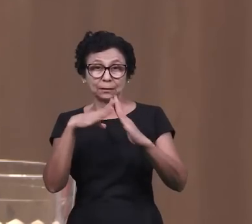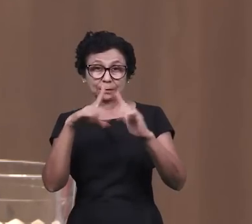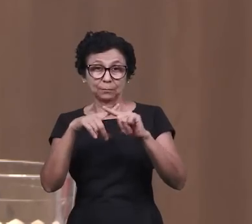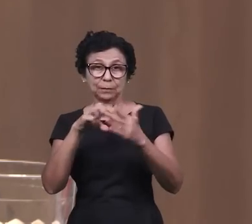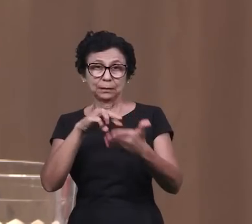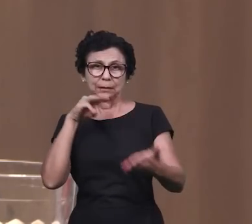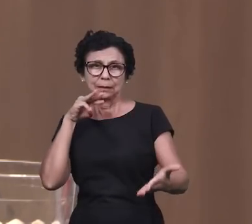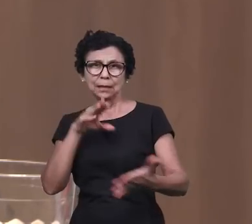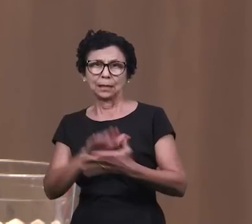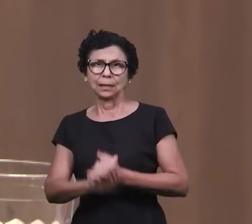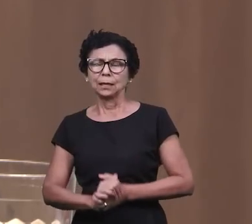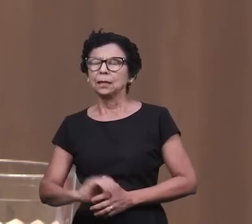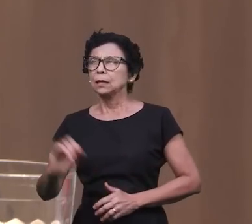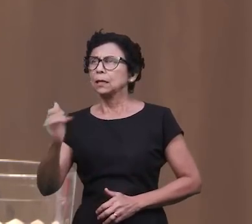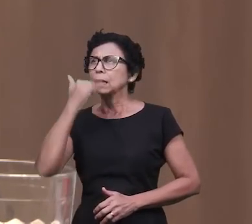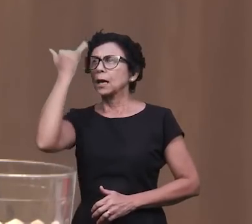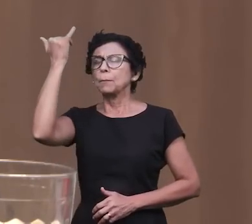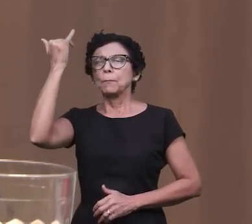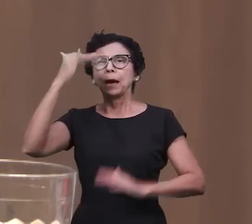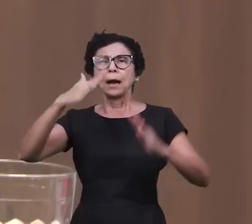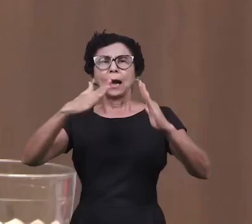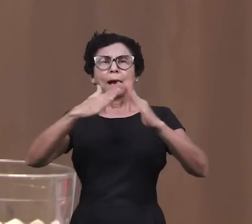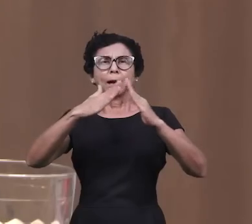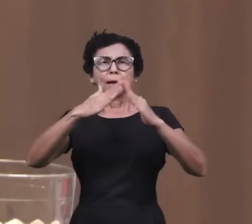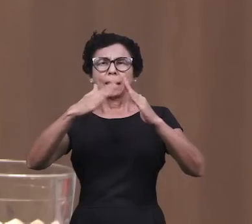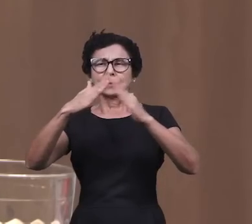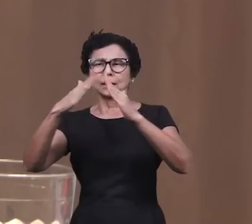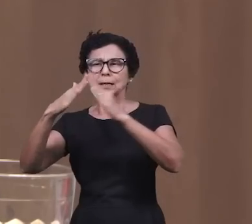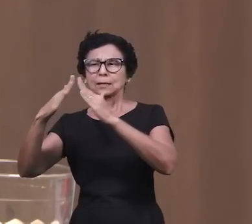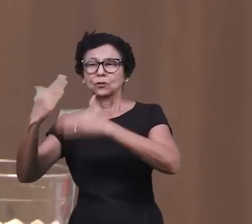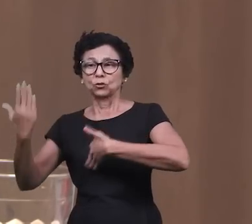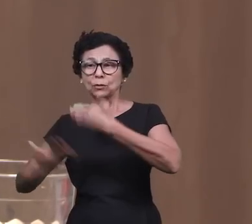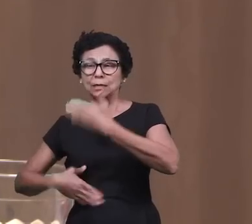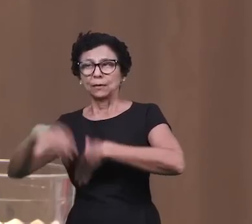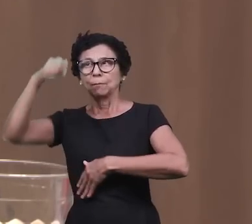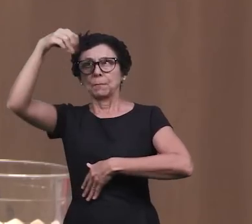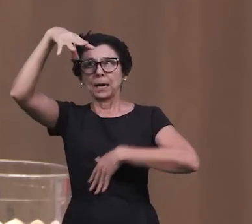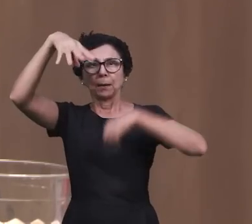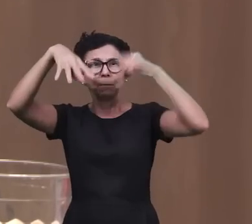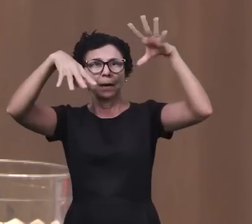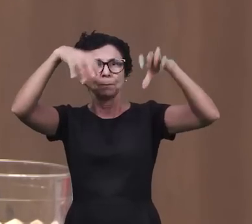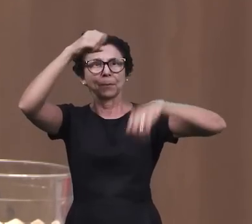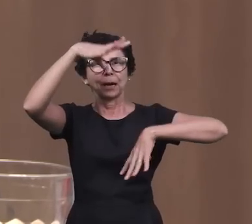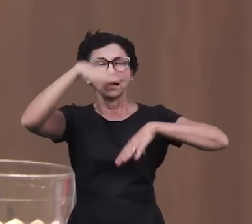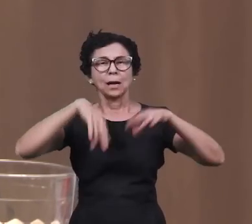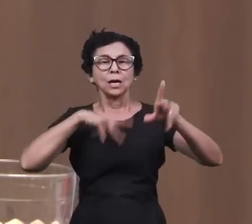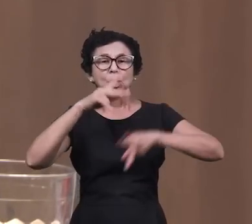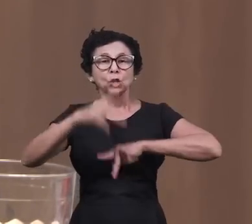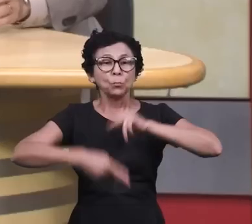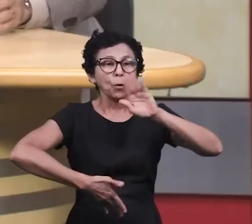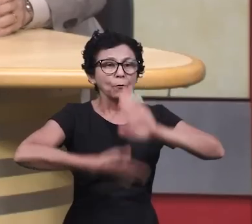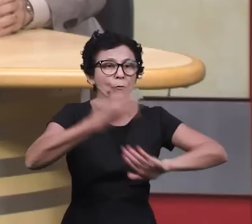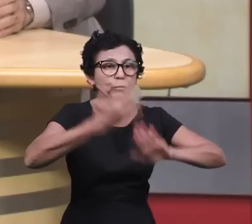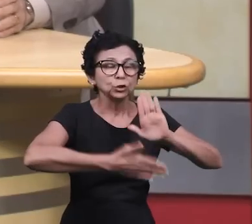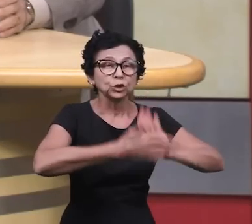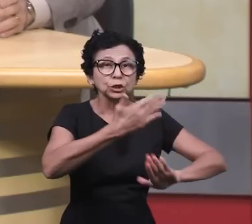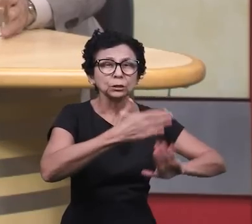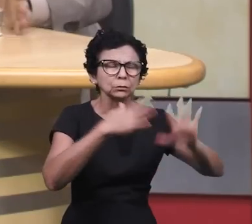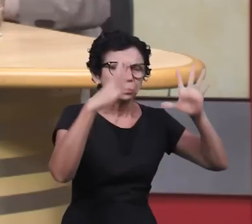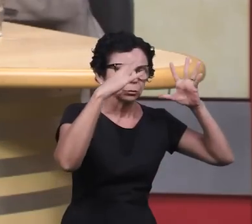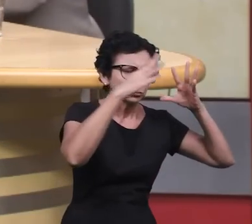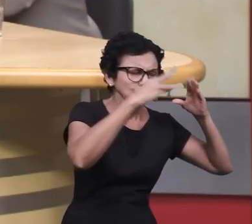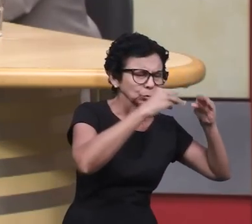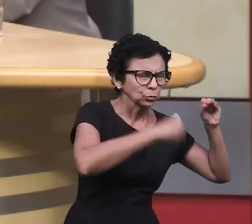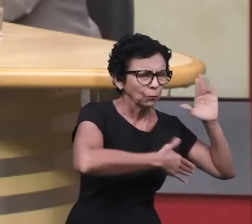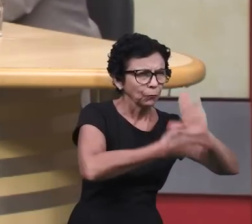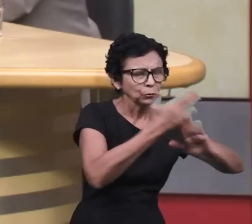de repente, luzes acendiam nas casas dos irmãos. E o povo, fugindo da escuridão, se refugiava na casa dos